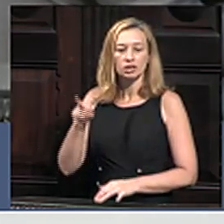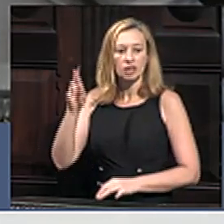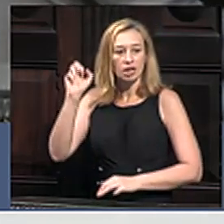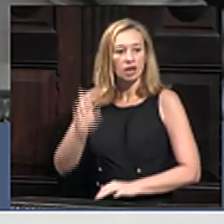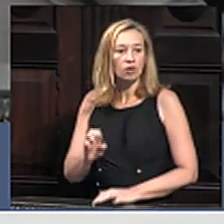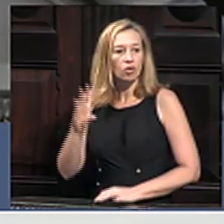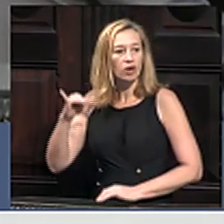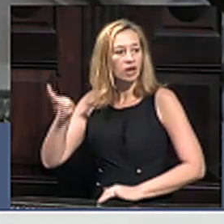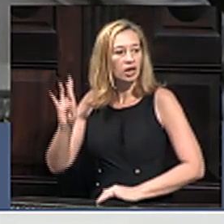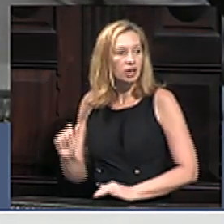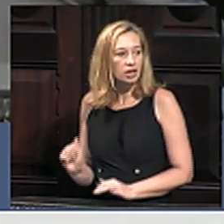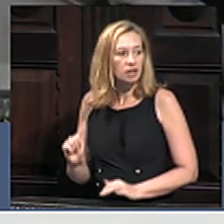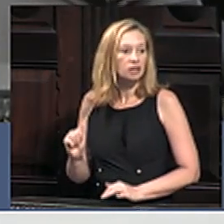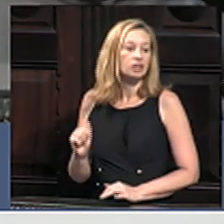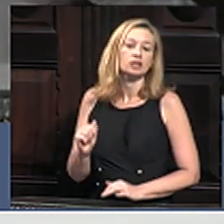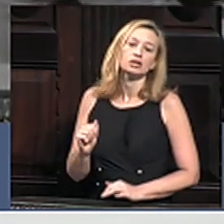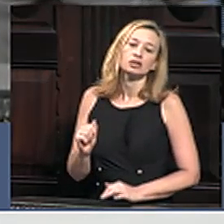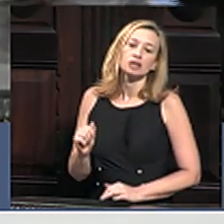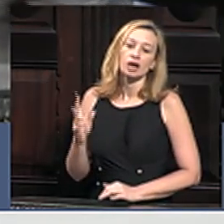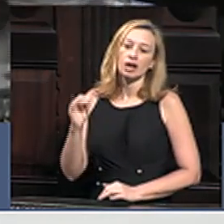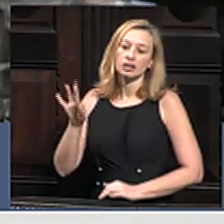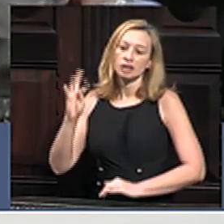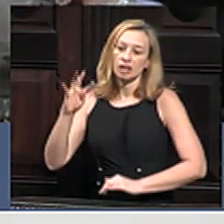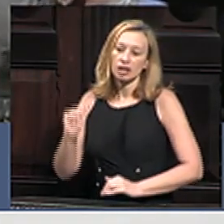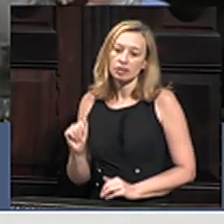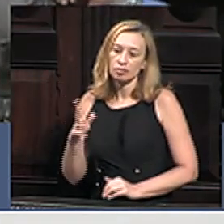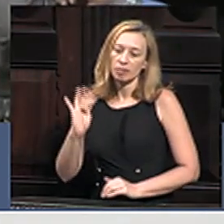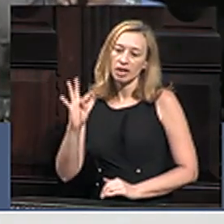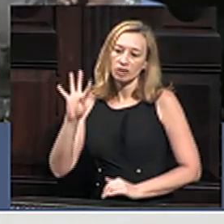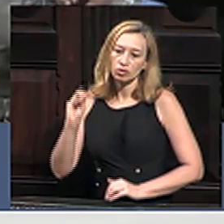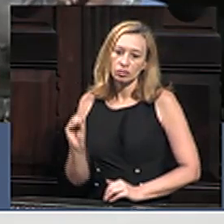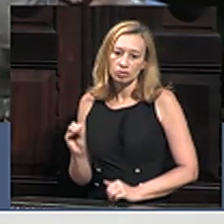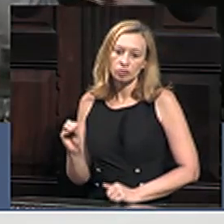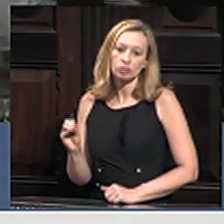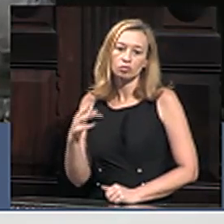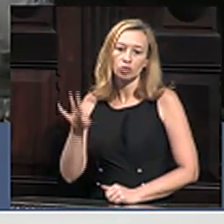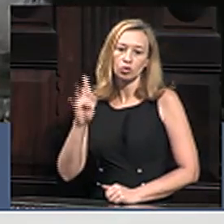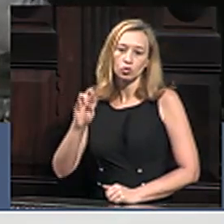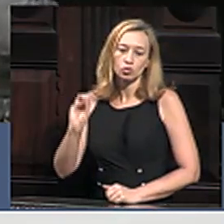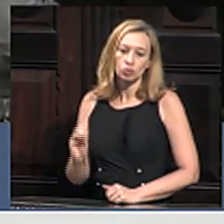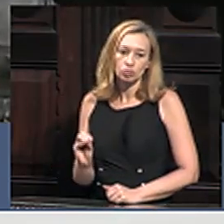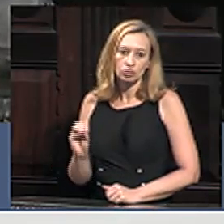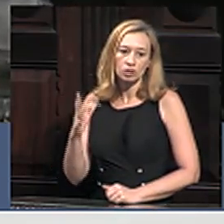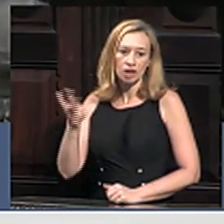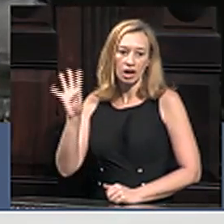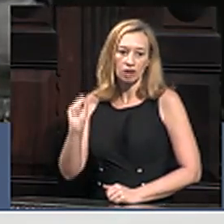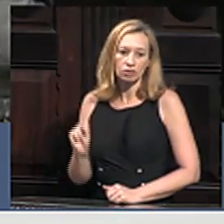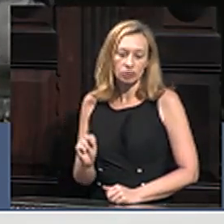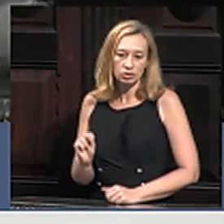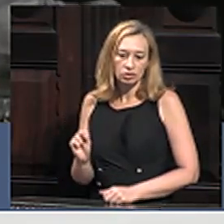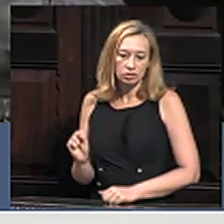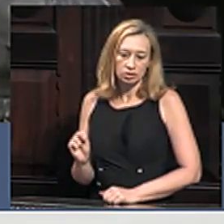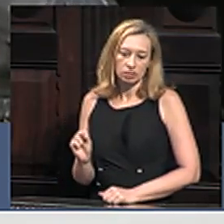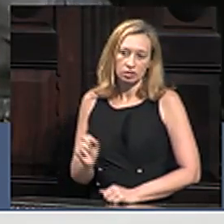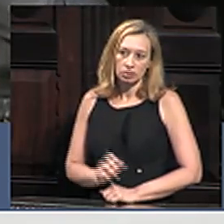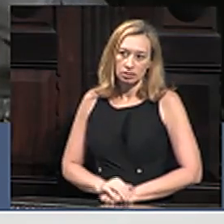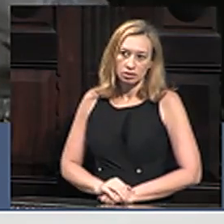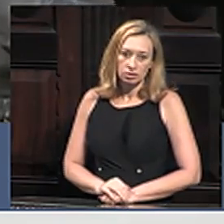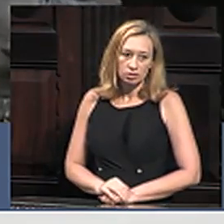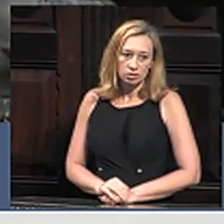André Siciliano, André Lazzaroni, Átila Nunes, Bebeto, Benedito Alves, Bruno Dauari, Carlos Macedo,